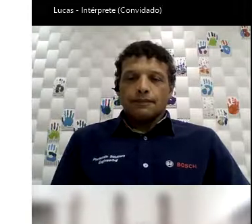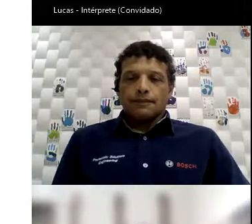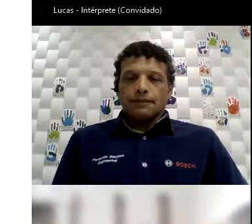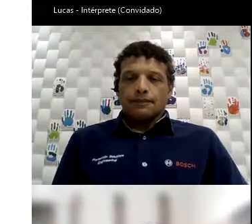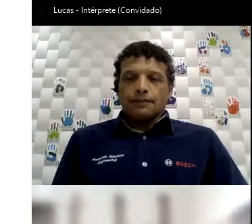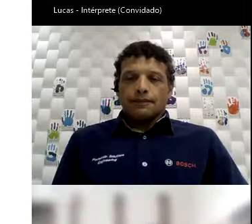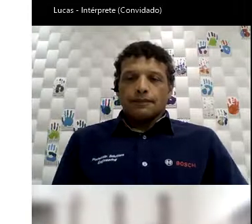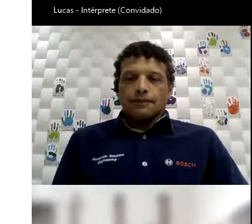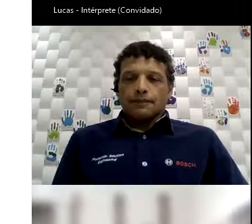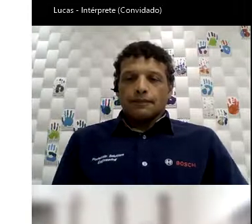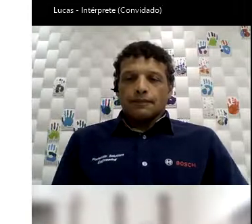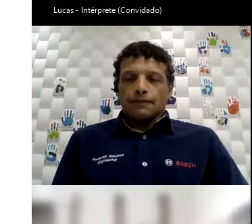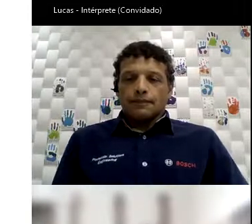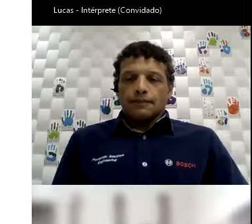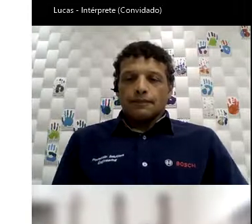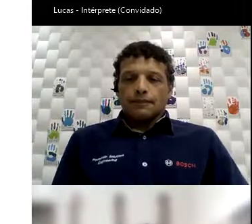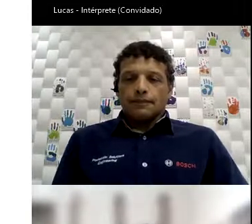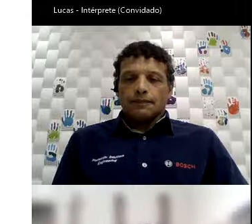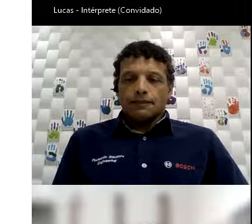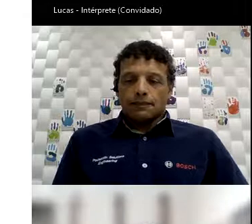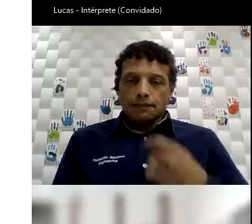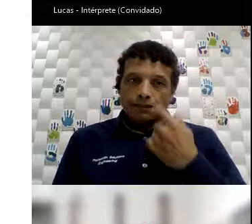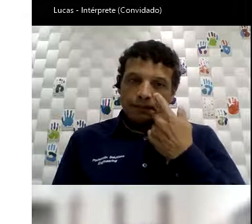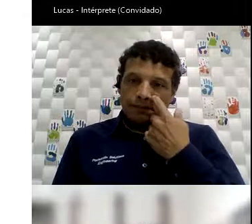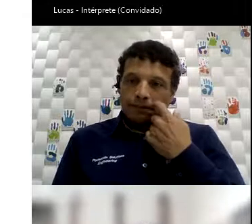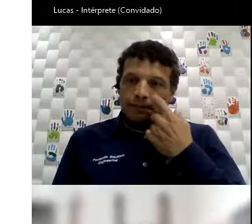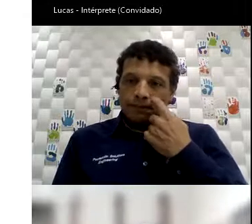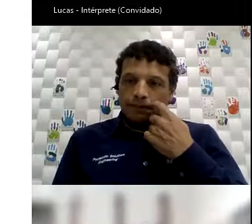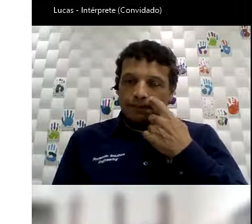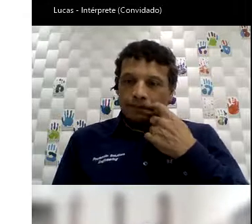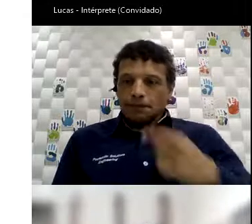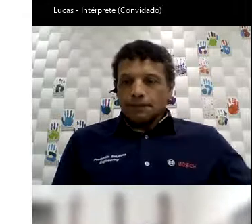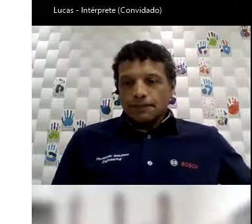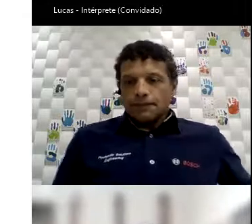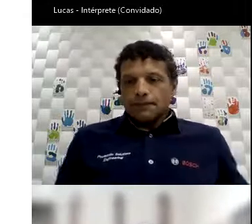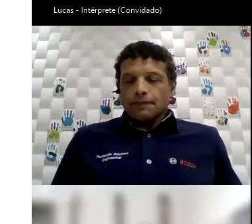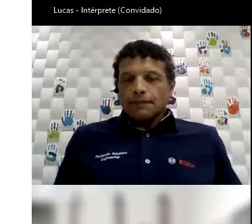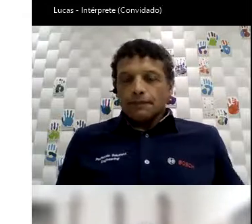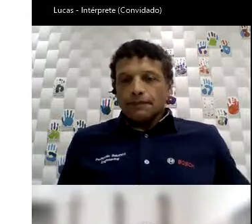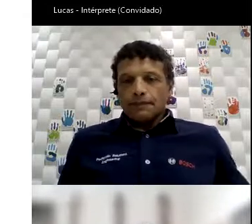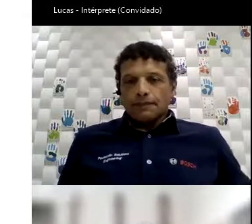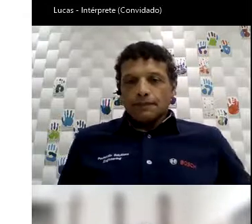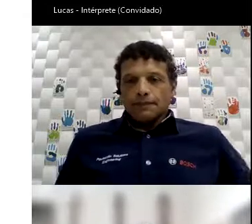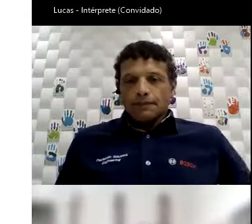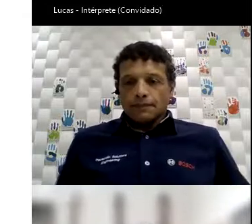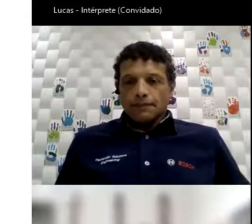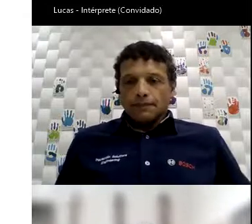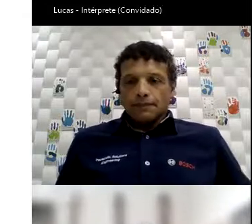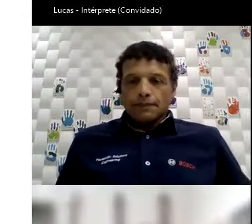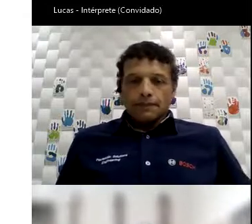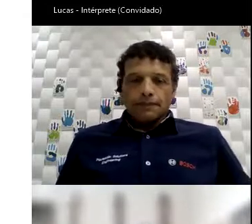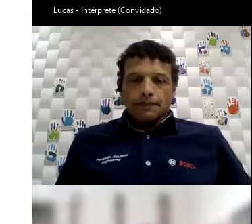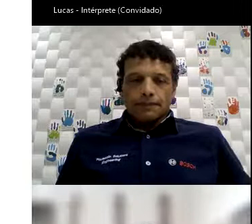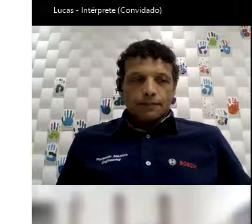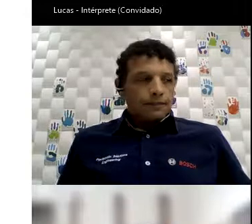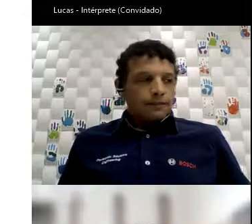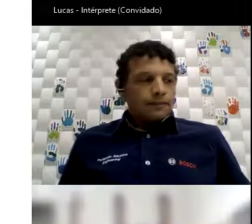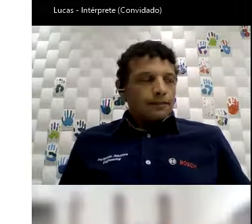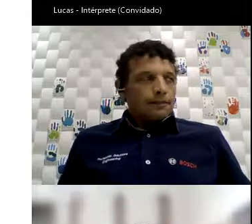pouquinho do nosso programa de estágio, das inscrições, de como funcionam os nossos períodos. Rapidamente, gente, nós concentramos todas as